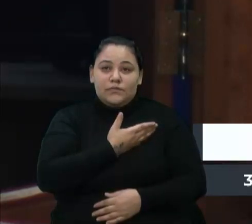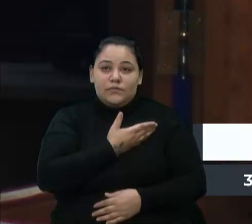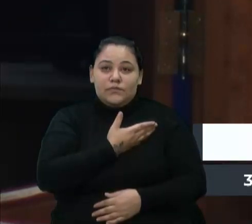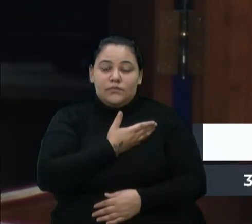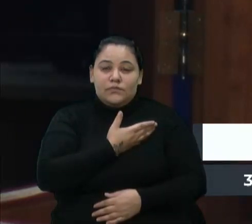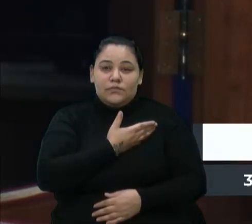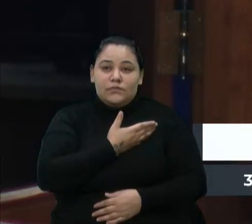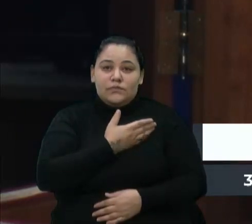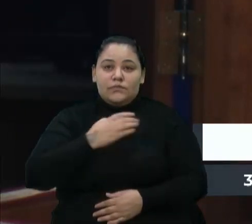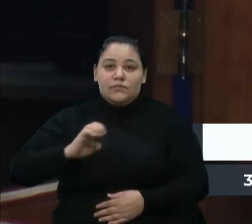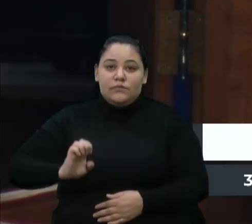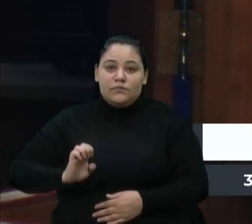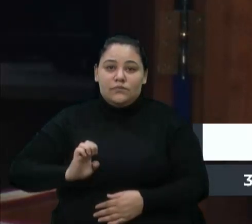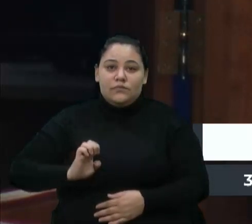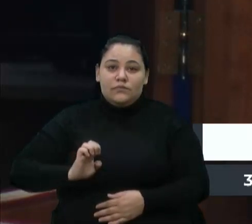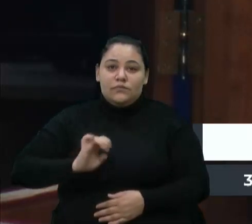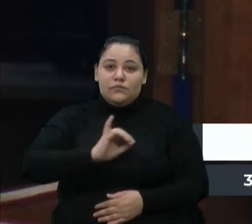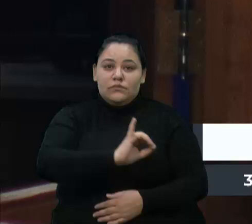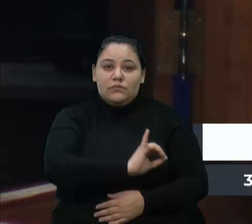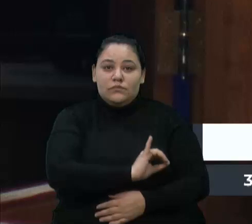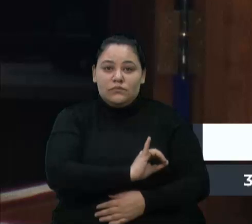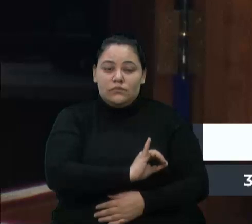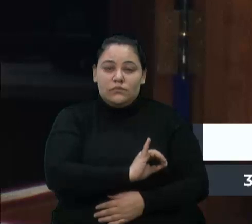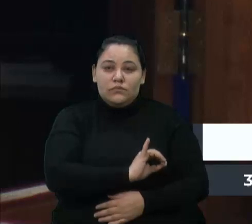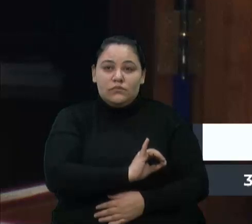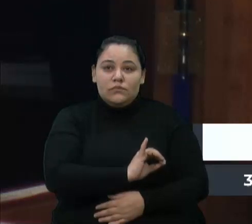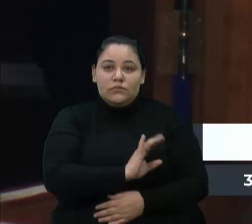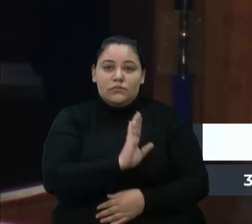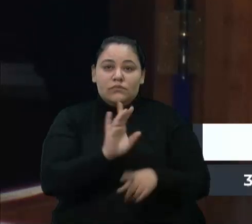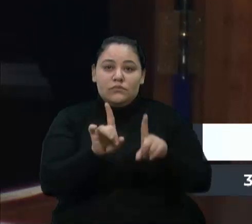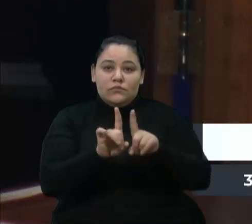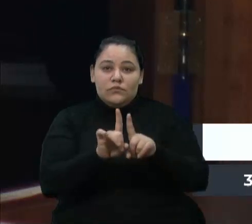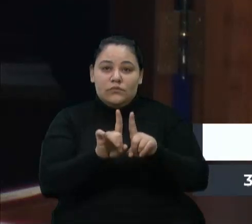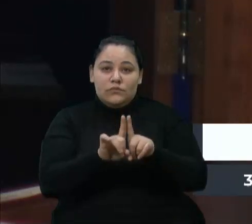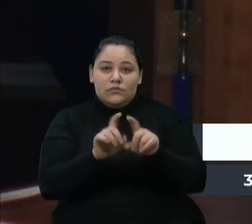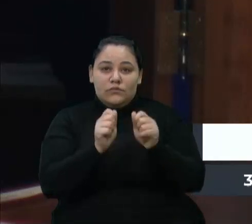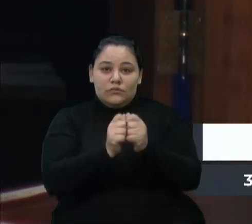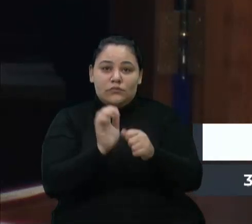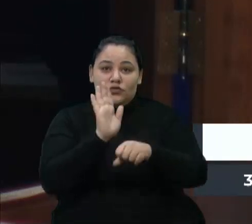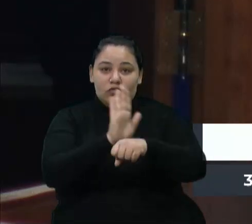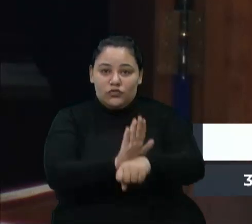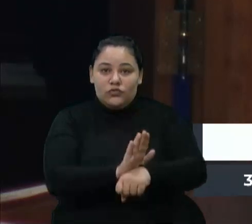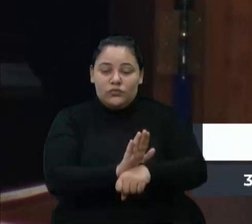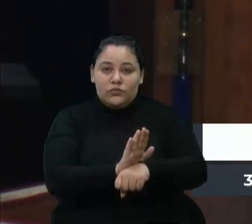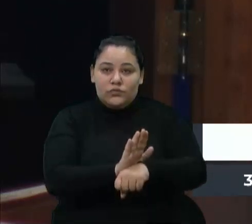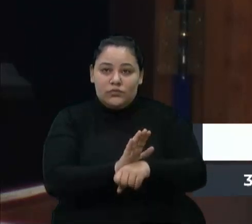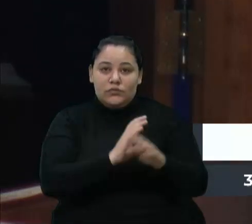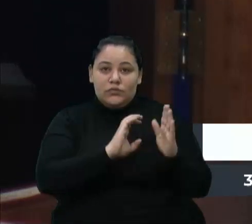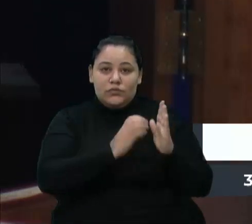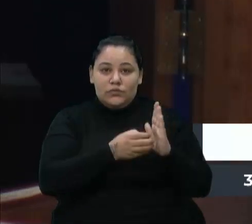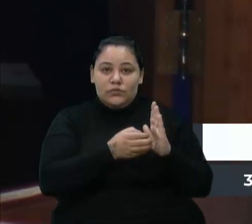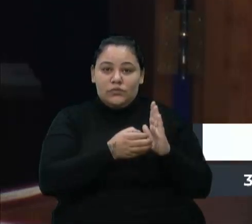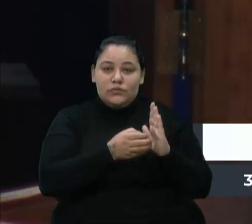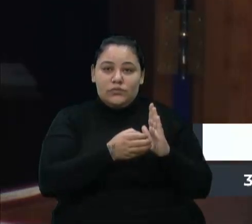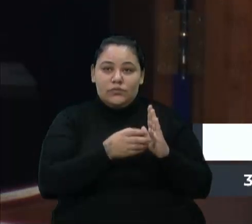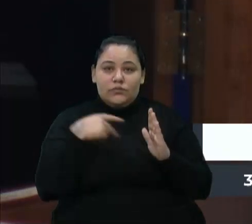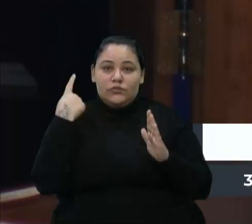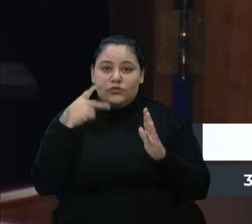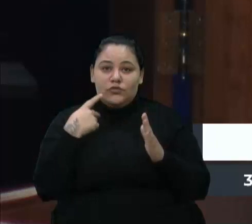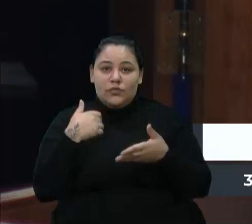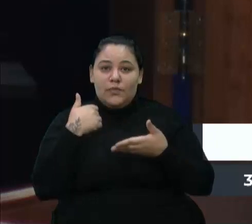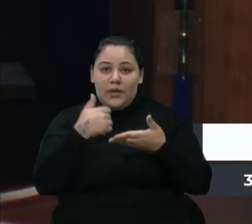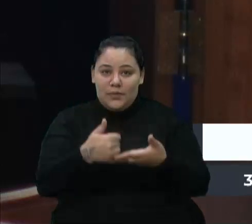Ed Carlos, estava junto, também ajudando a Frente Parlamentar em Defesa da Rota do Sol